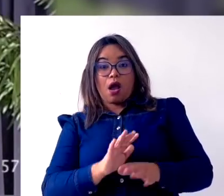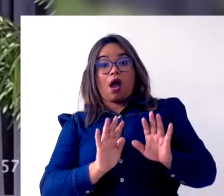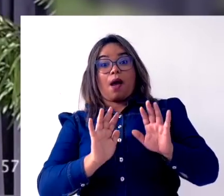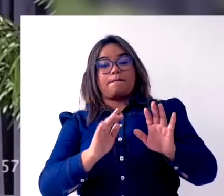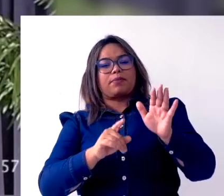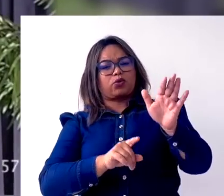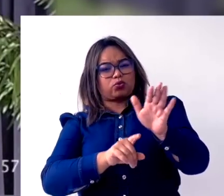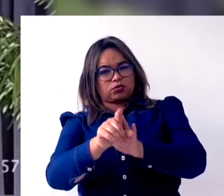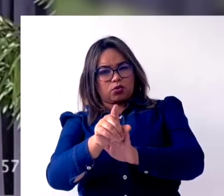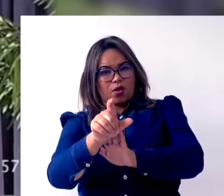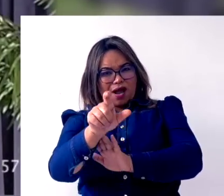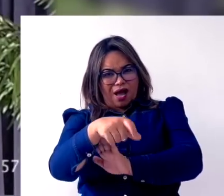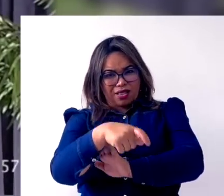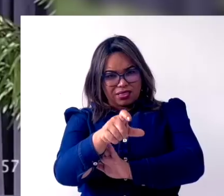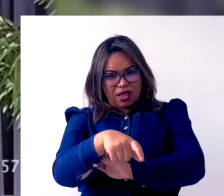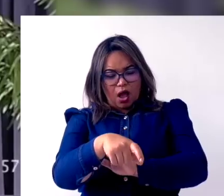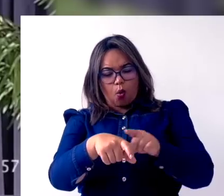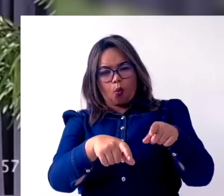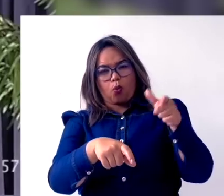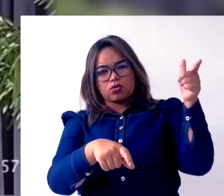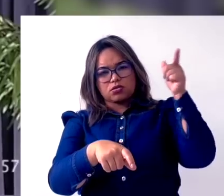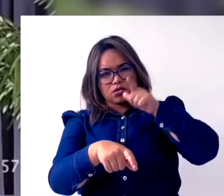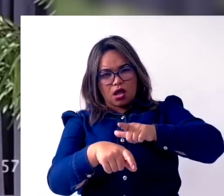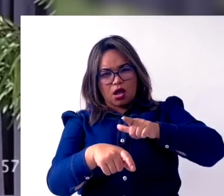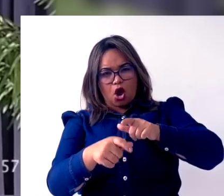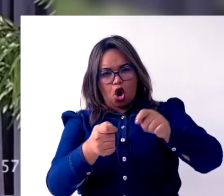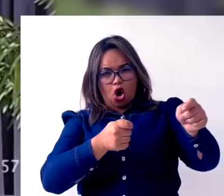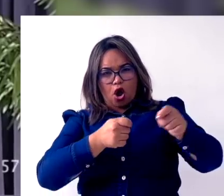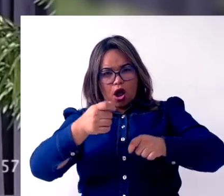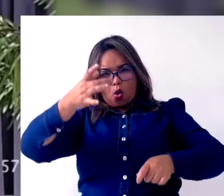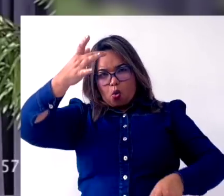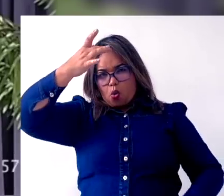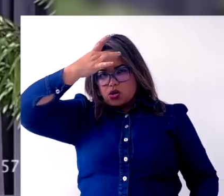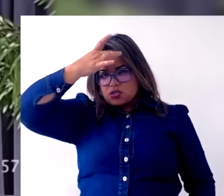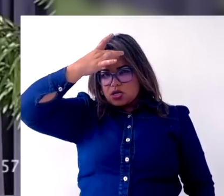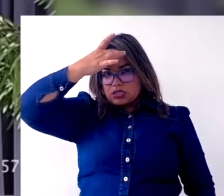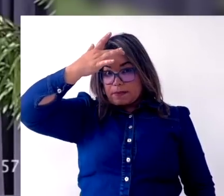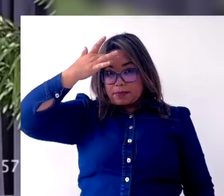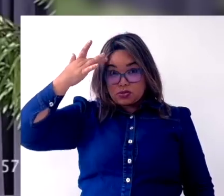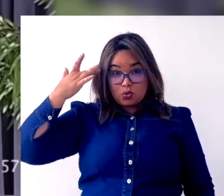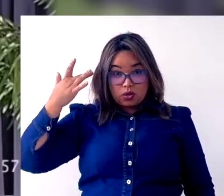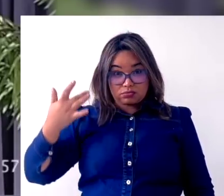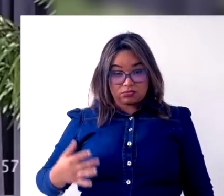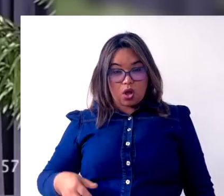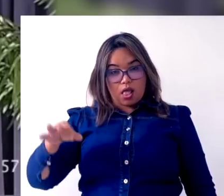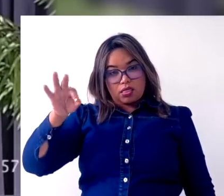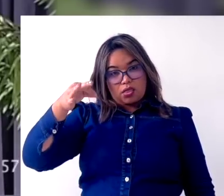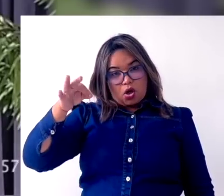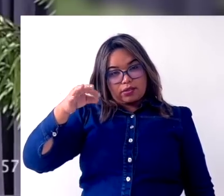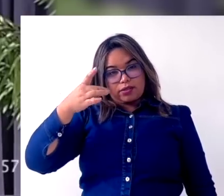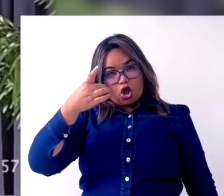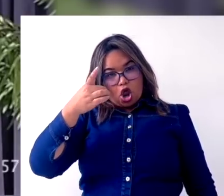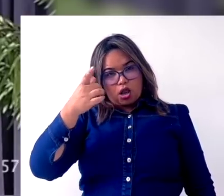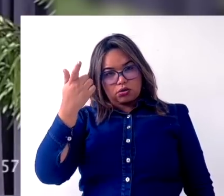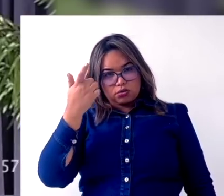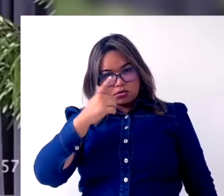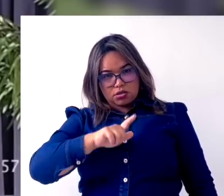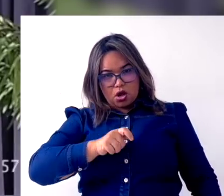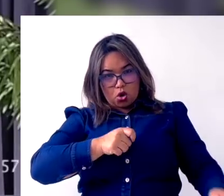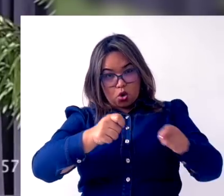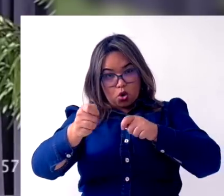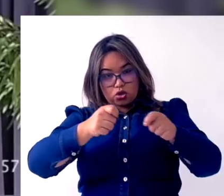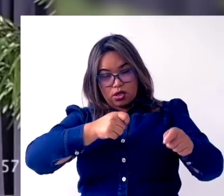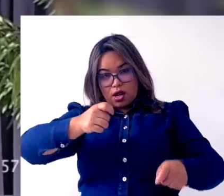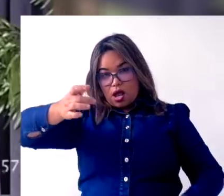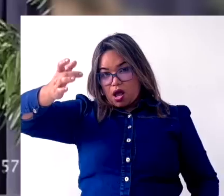que o cartão de crédito consegue controlar a consciência? Sim ou não? Será que uma nota de dólar consegue controlar a consciência?